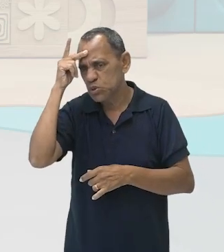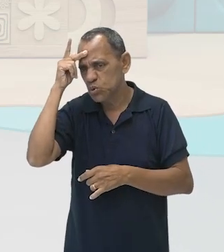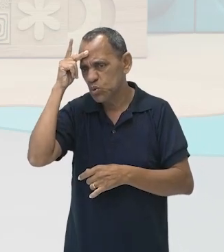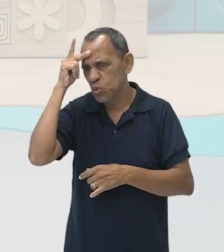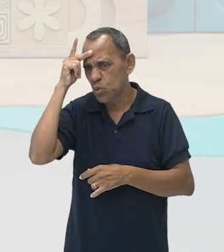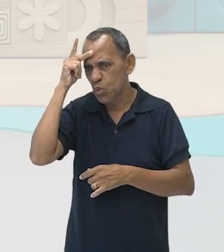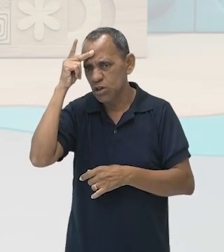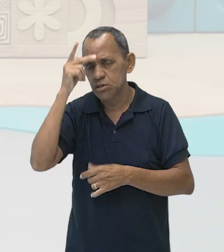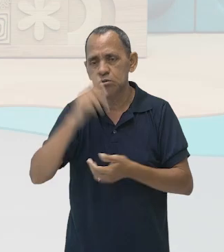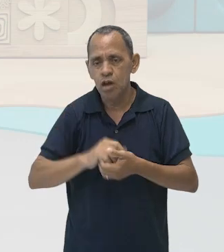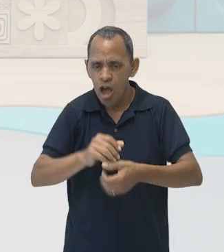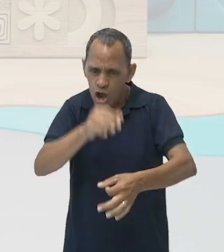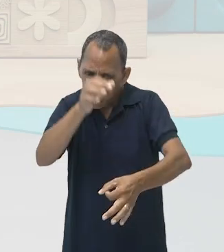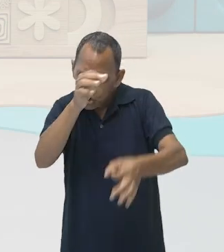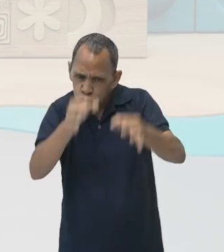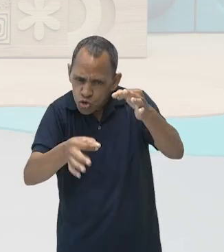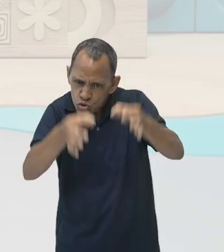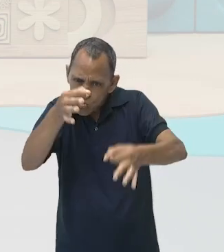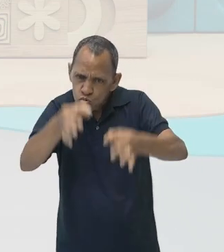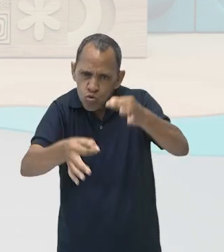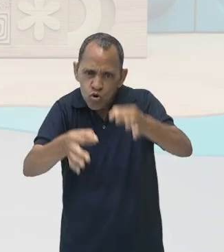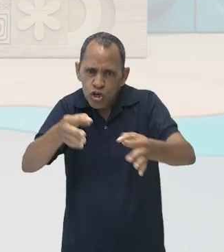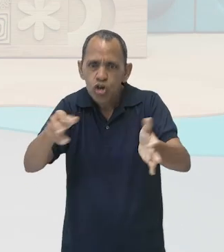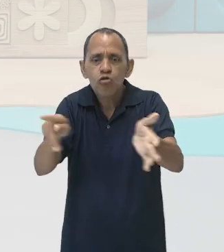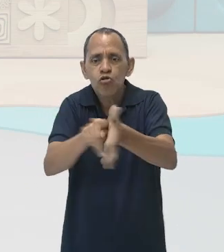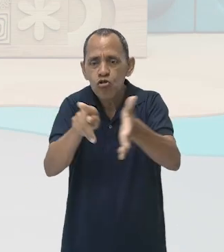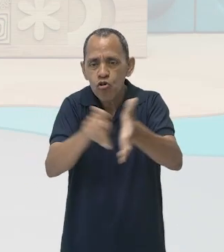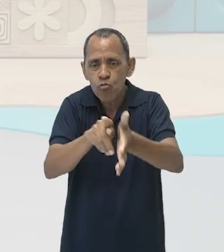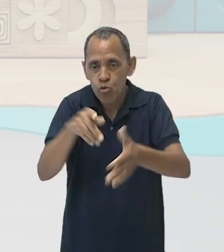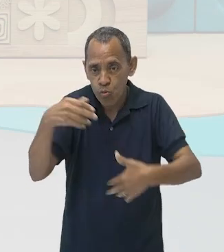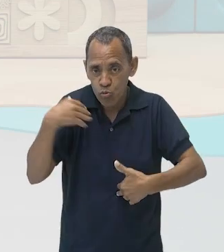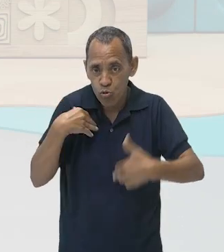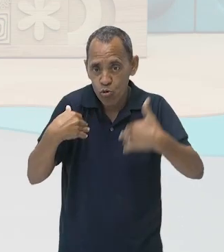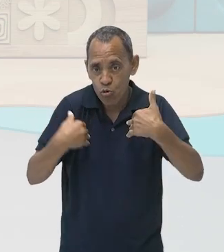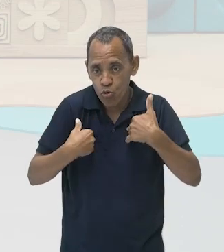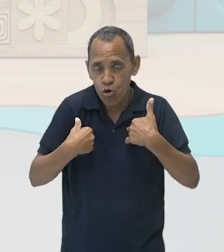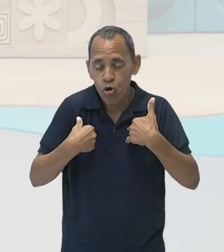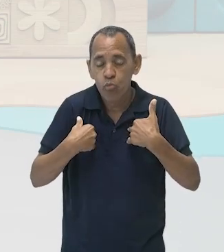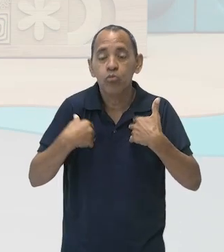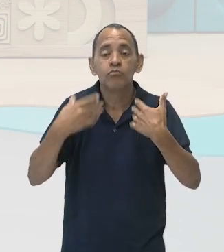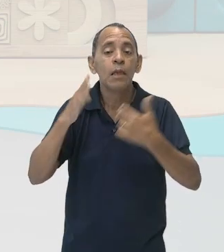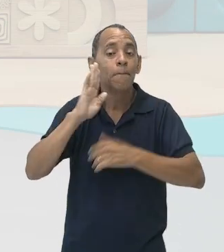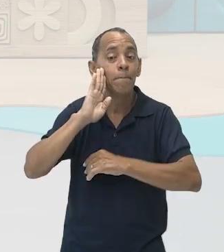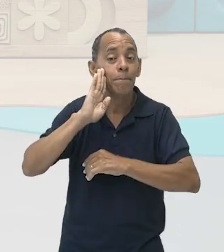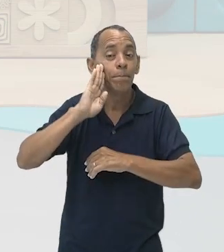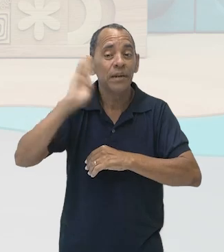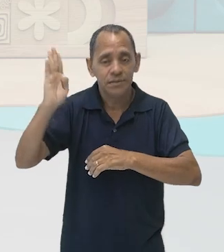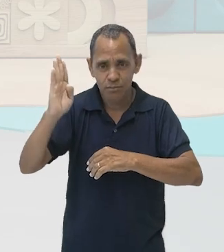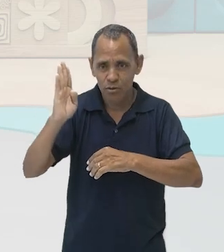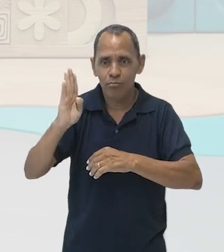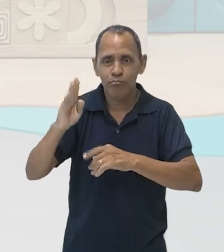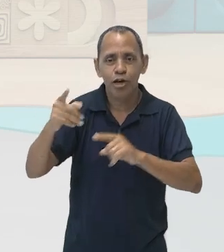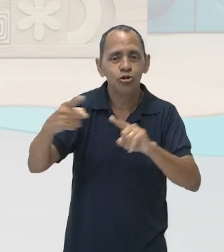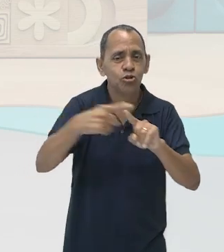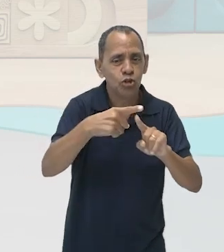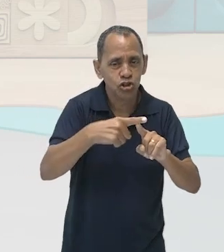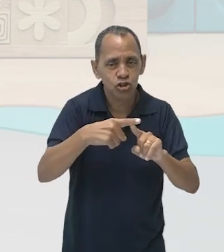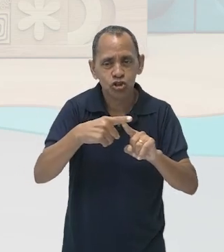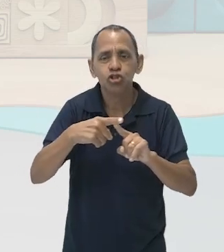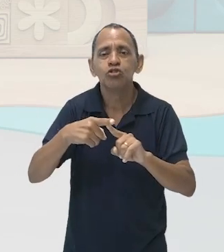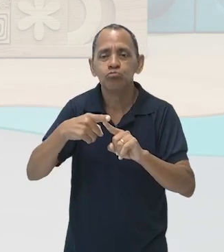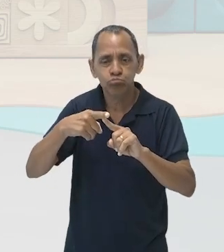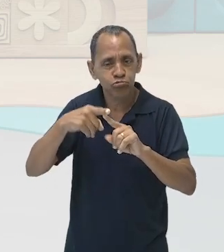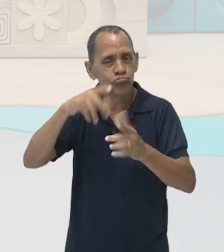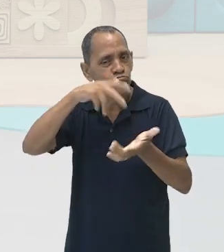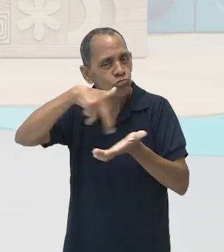julgando o seu próprio corpo, principalmente nesse caso aqui das bailarinas, né? A gente sabe que as bailarinas,